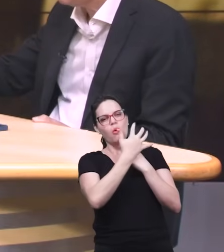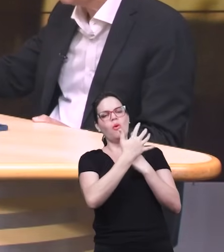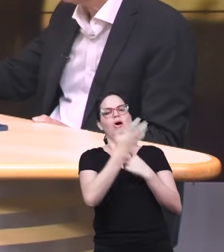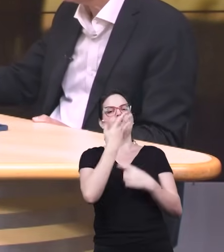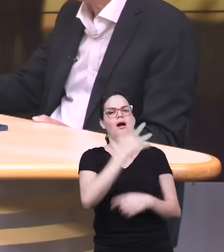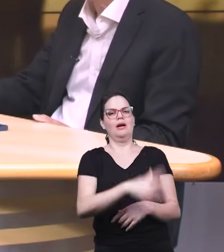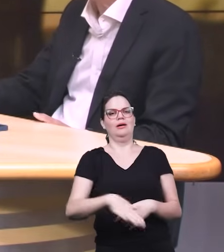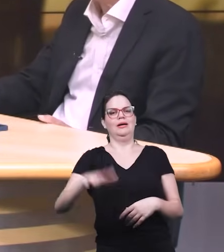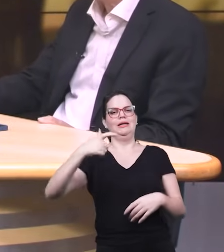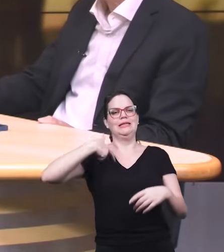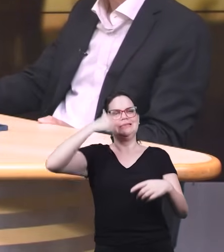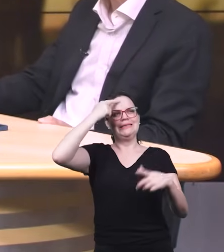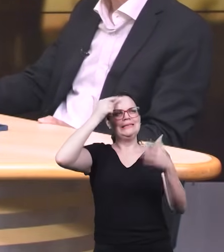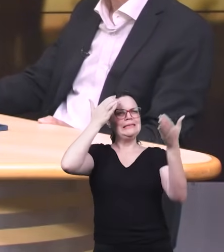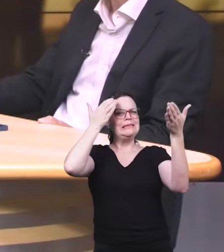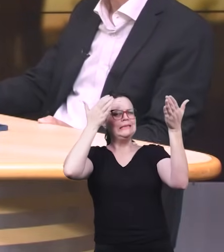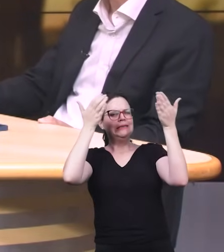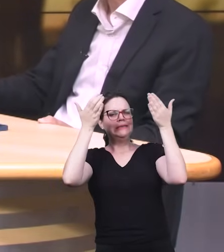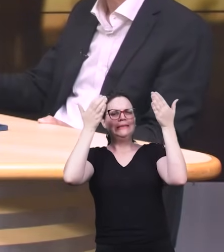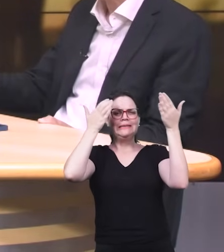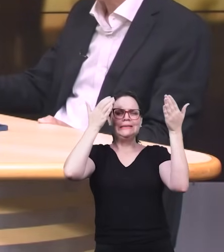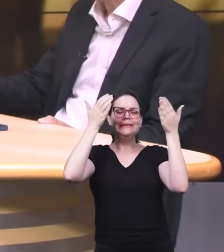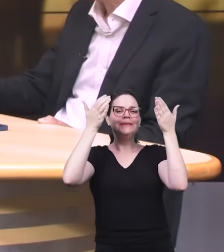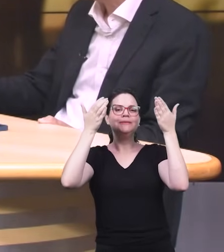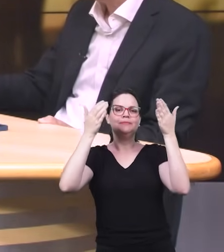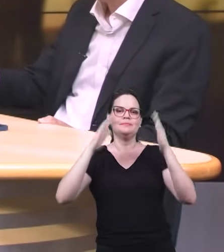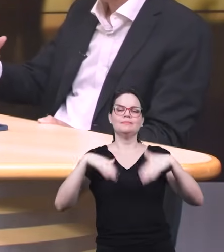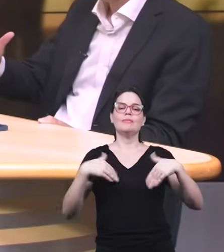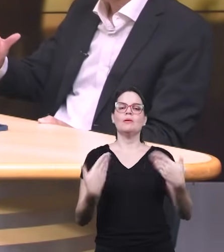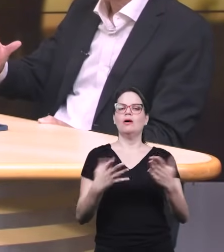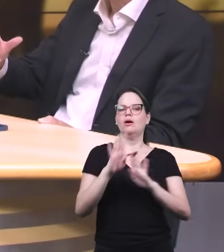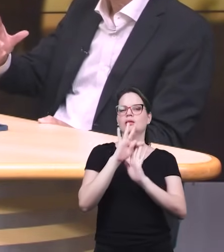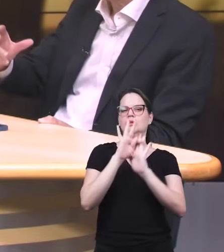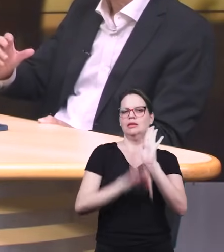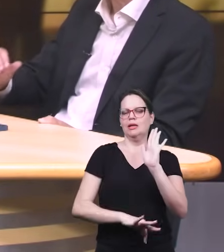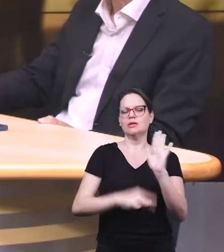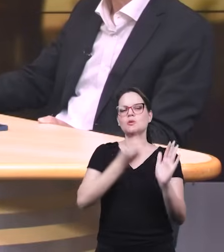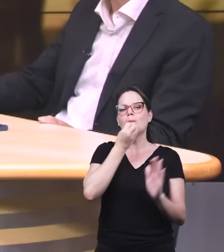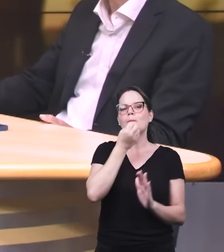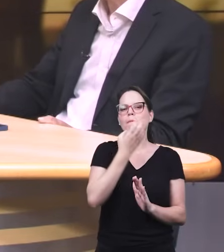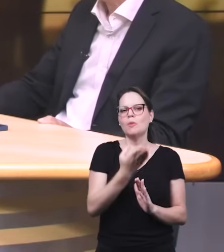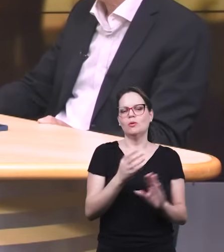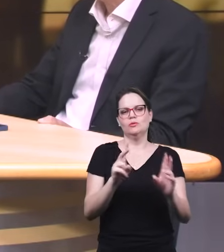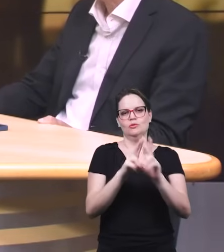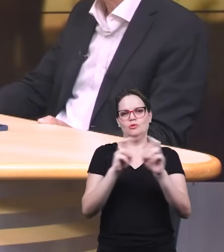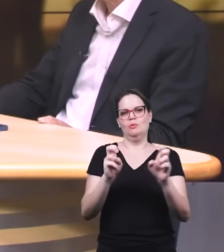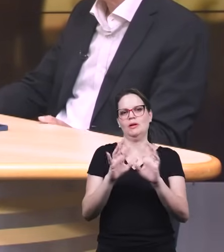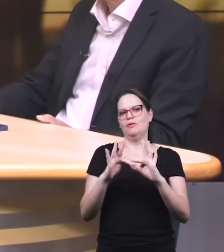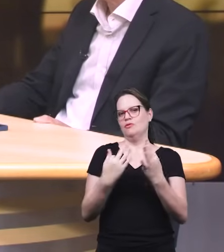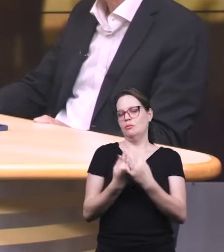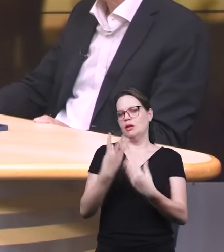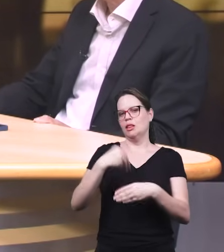você identifica no texto que são assim interessantes para nós abordarmos sobre família?